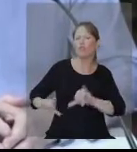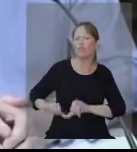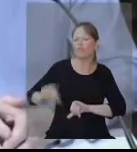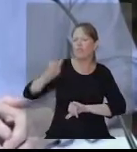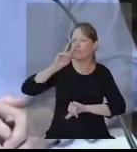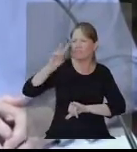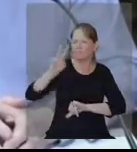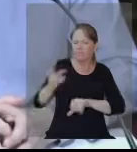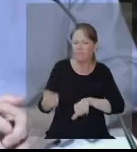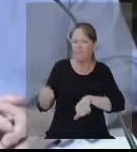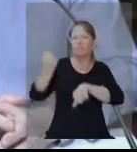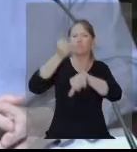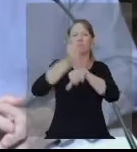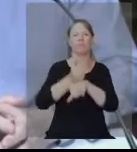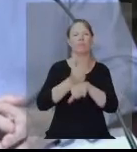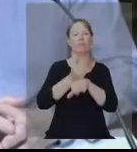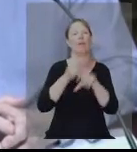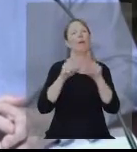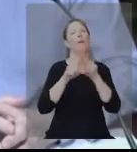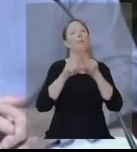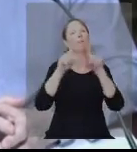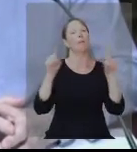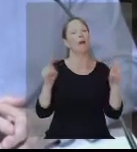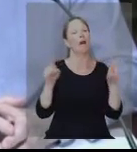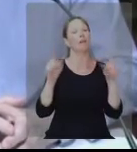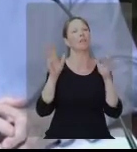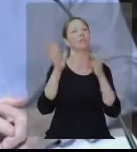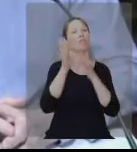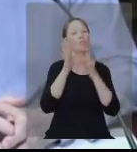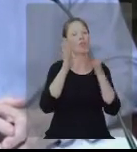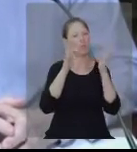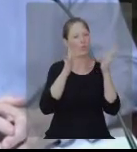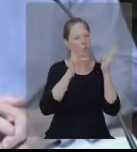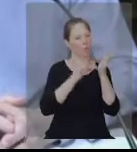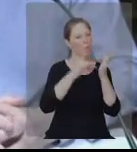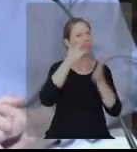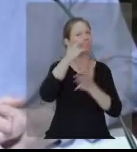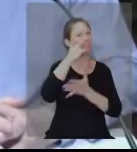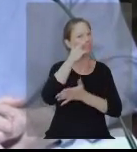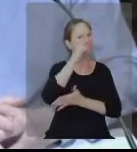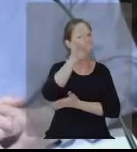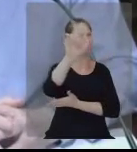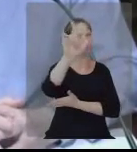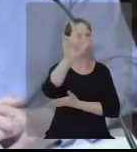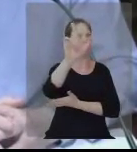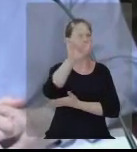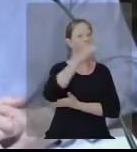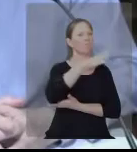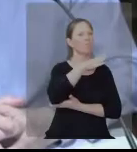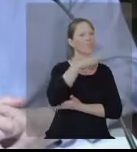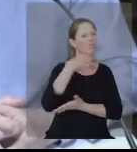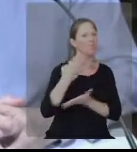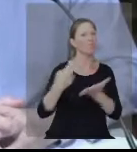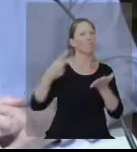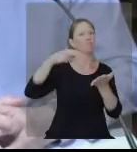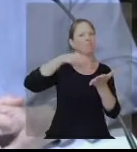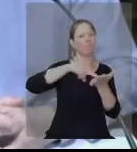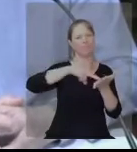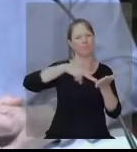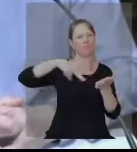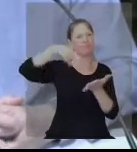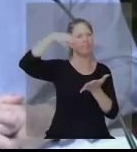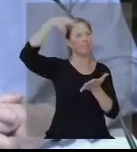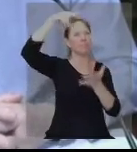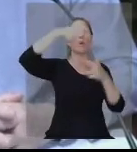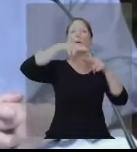lugar, mas foi vitorioso, porque ele saiu da morte e foi vitorioso, e por isso ele